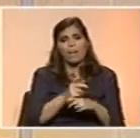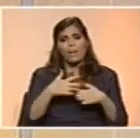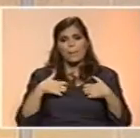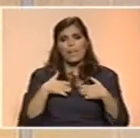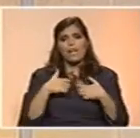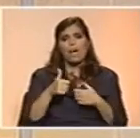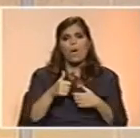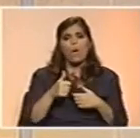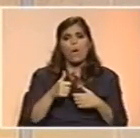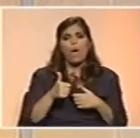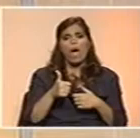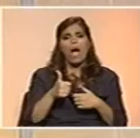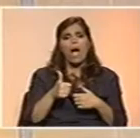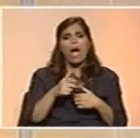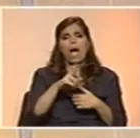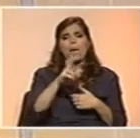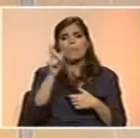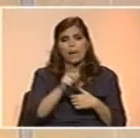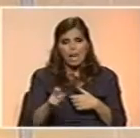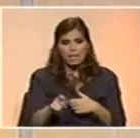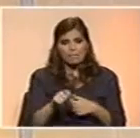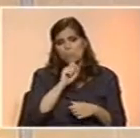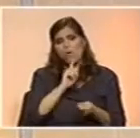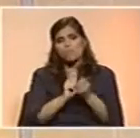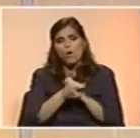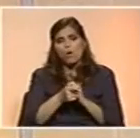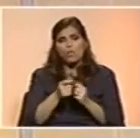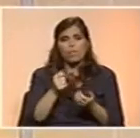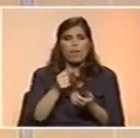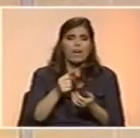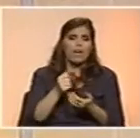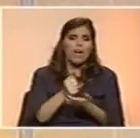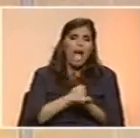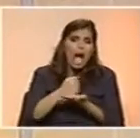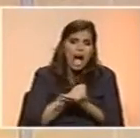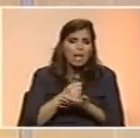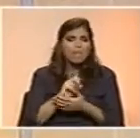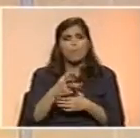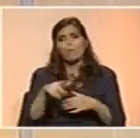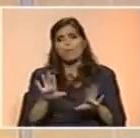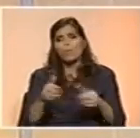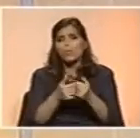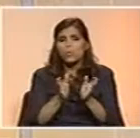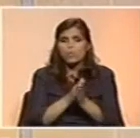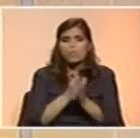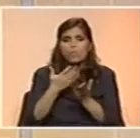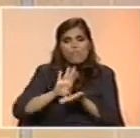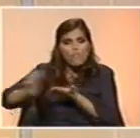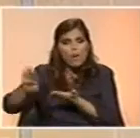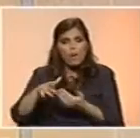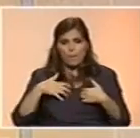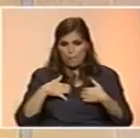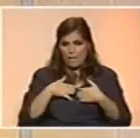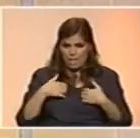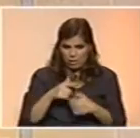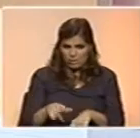Brás, que passa a ser o alho à Brás ou o seitã à Brás ou outras coisas do género. Tudo menos bacalhau. É à Brás, mas sem bacalhau.